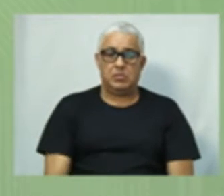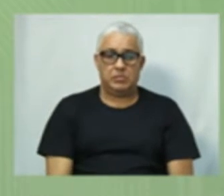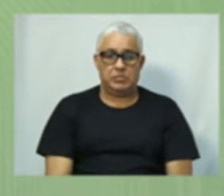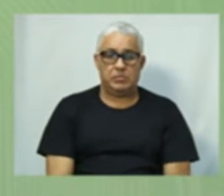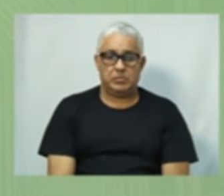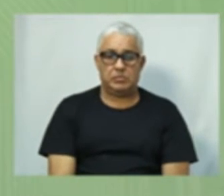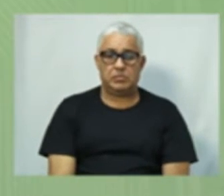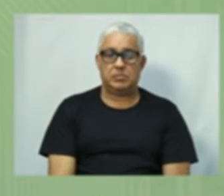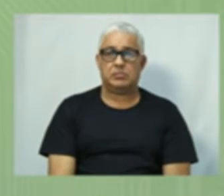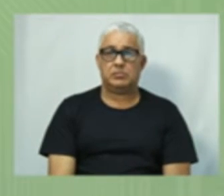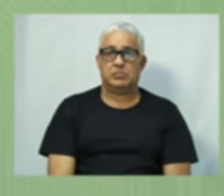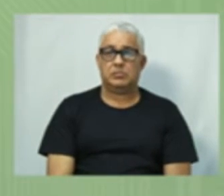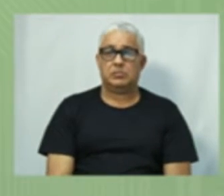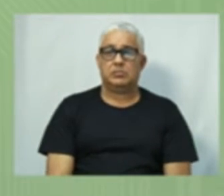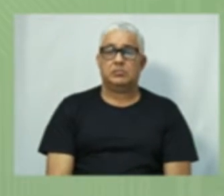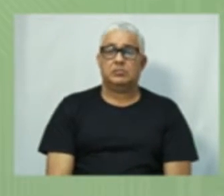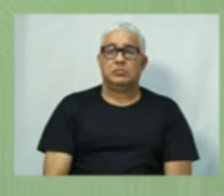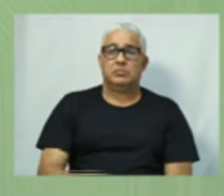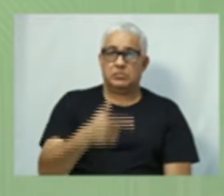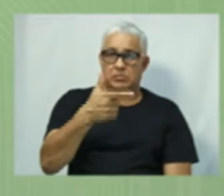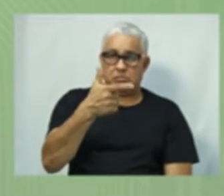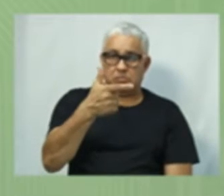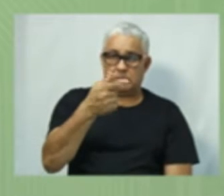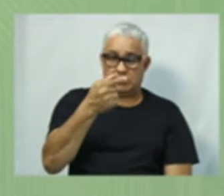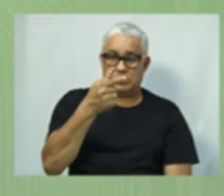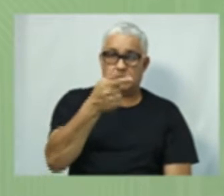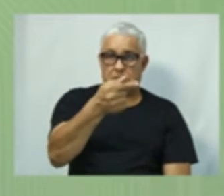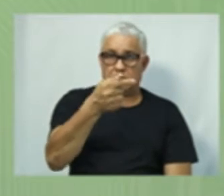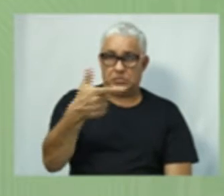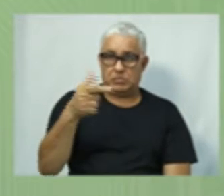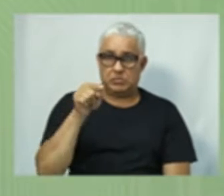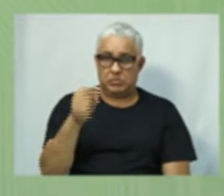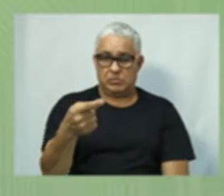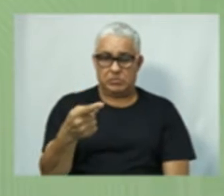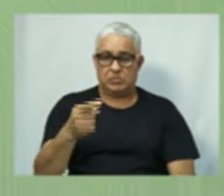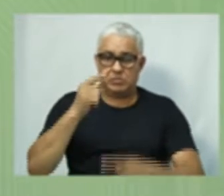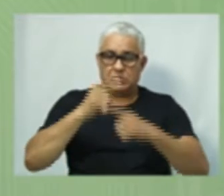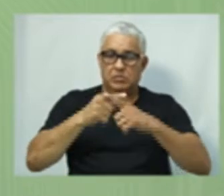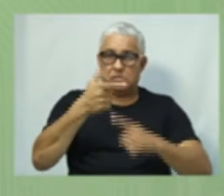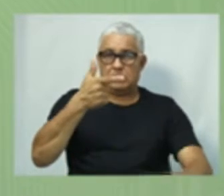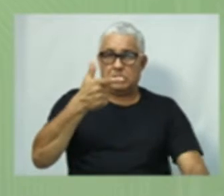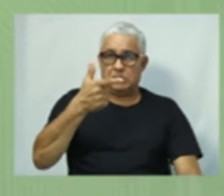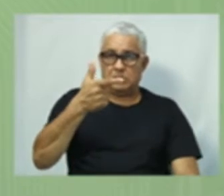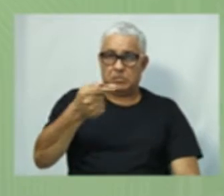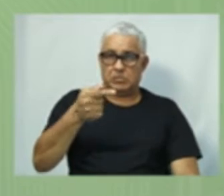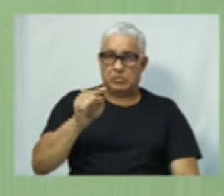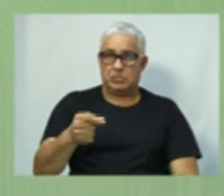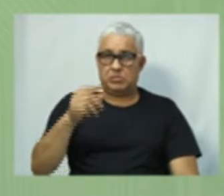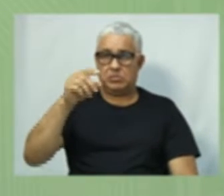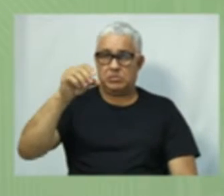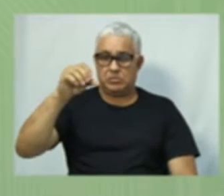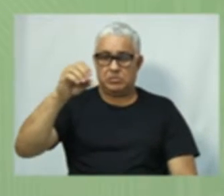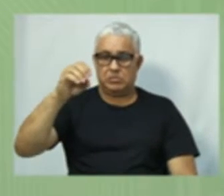Então, portanto, o cálculo ficaria 72 mil vezes 27,8% é igual